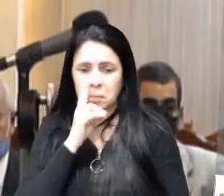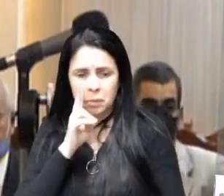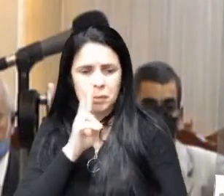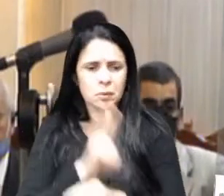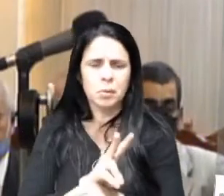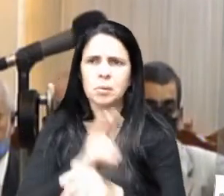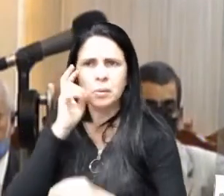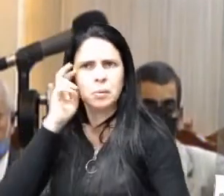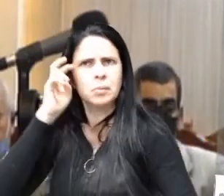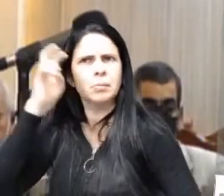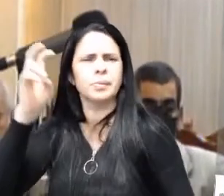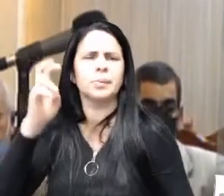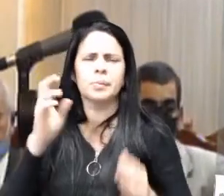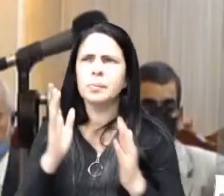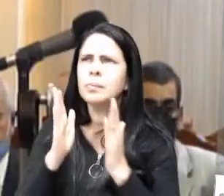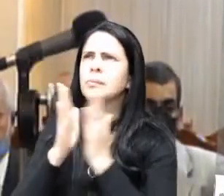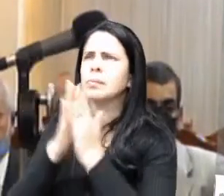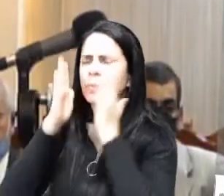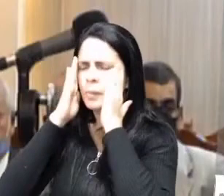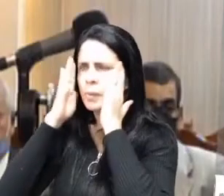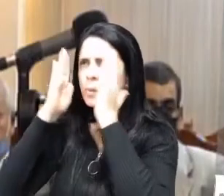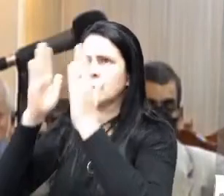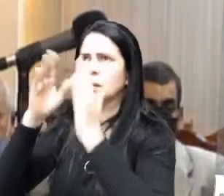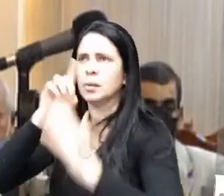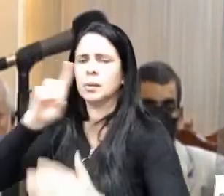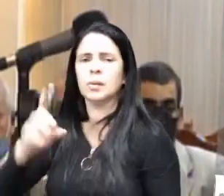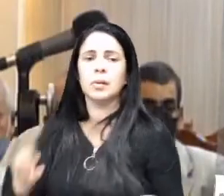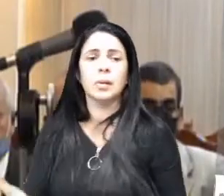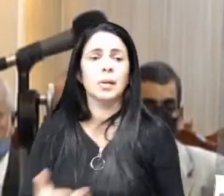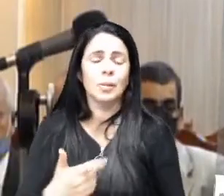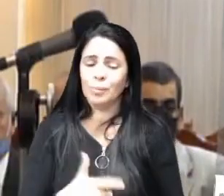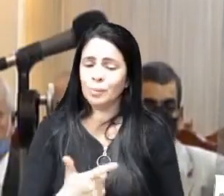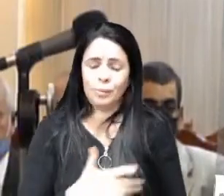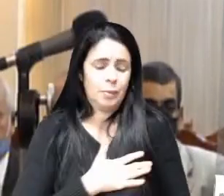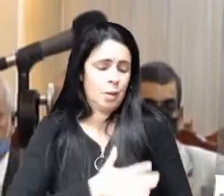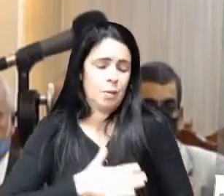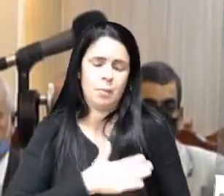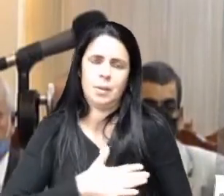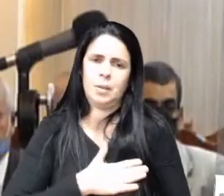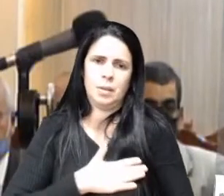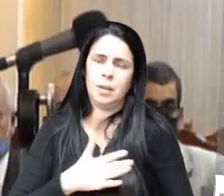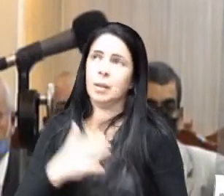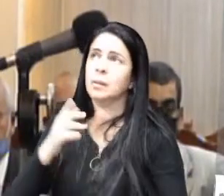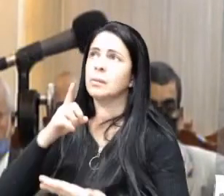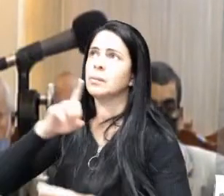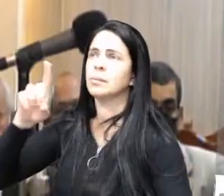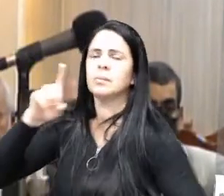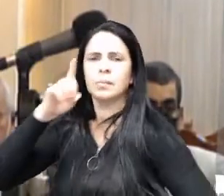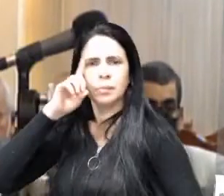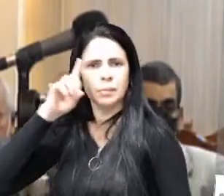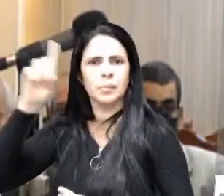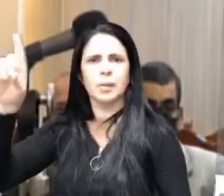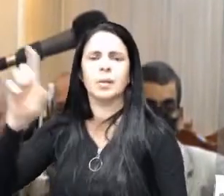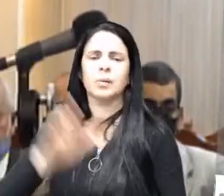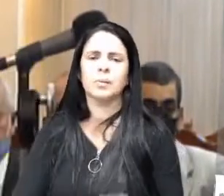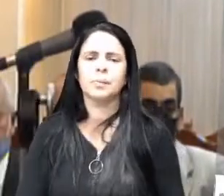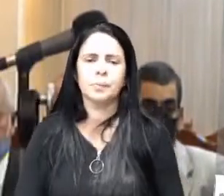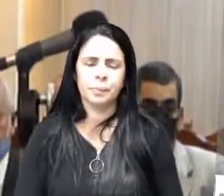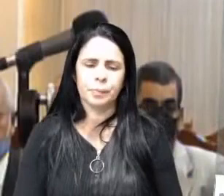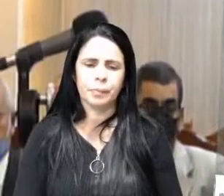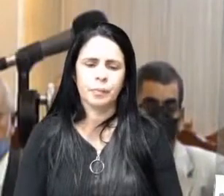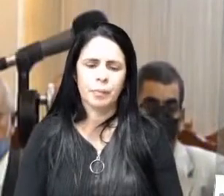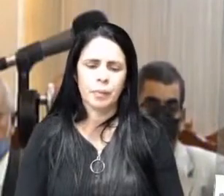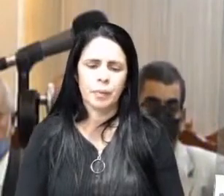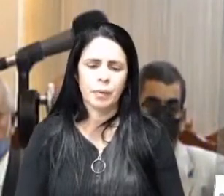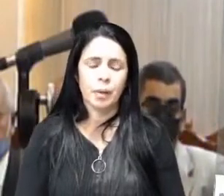na oração. Porque ele está descuidado, ele está sem sobriedade, ele deve estar embriagado